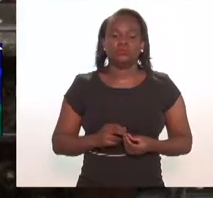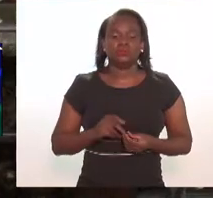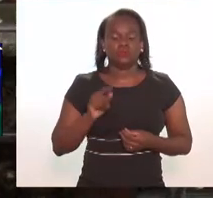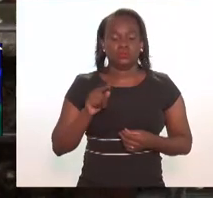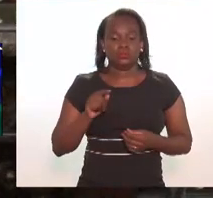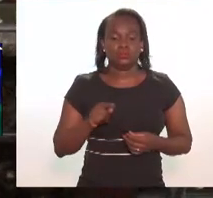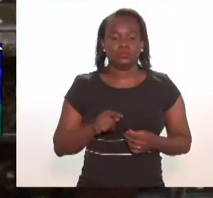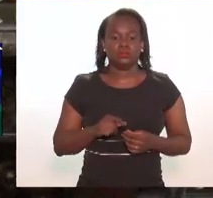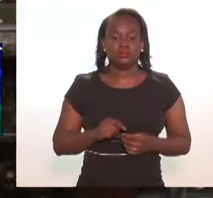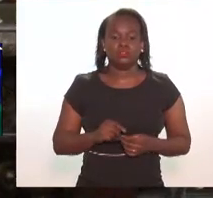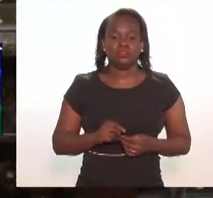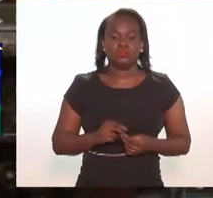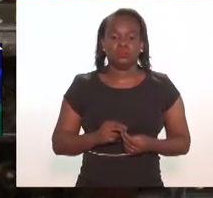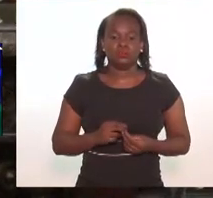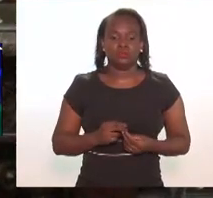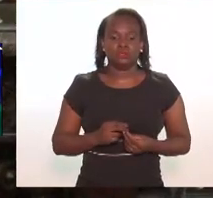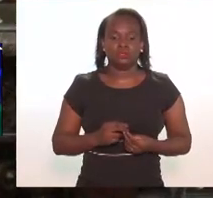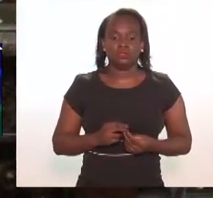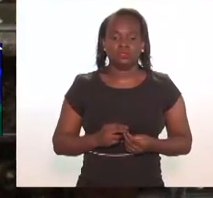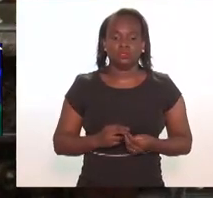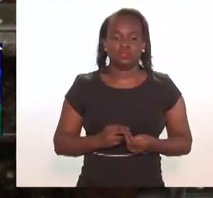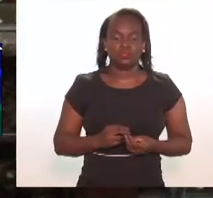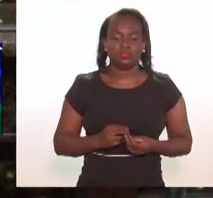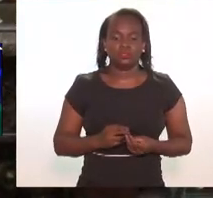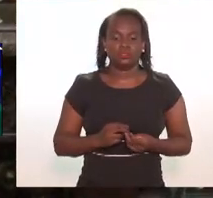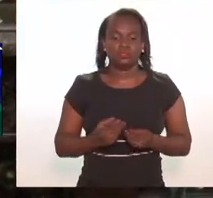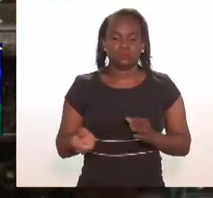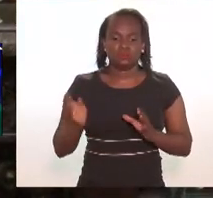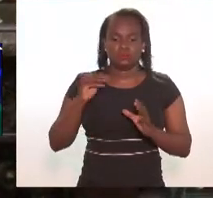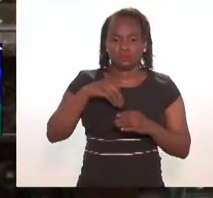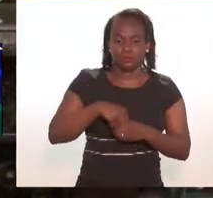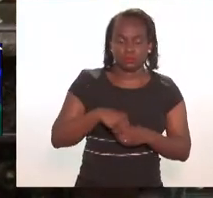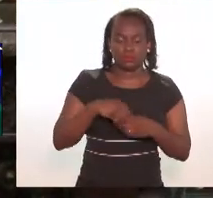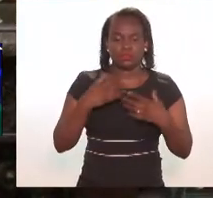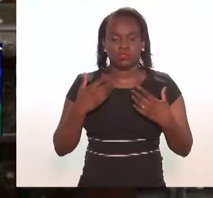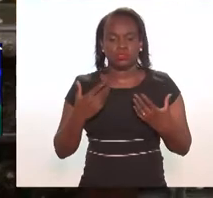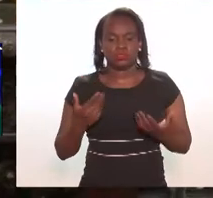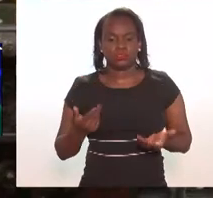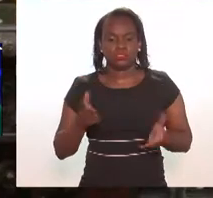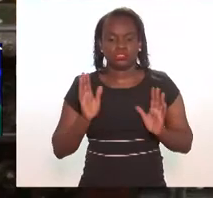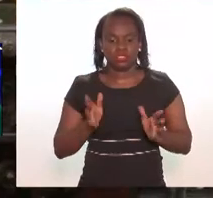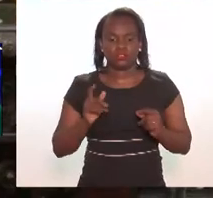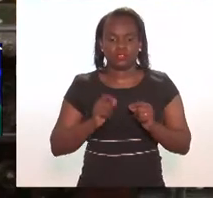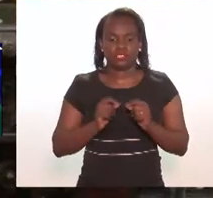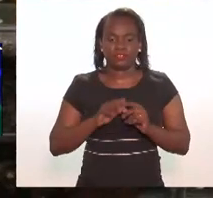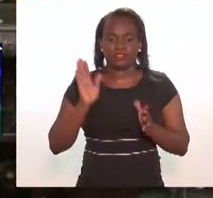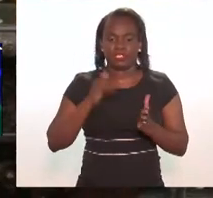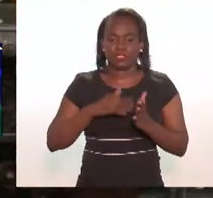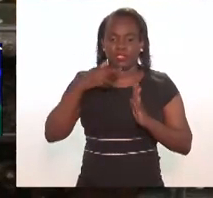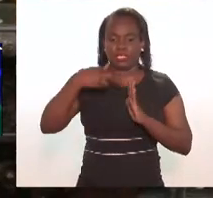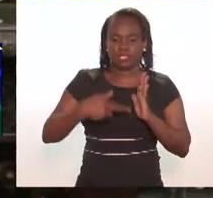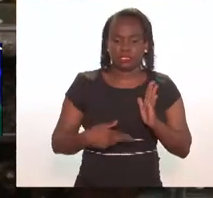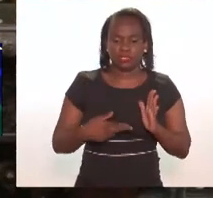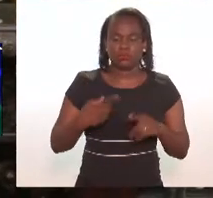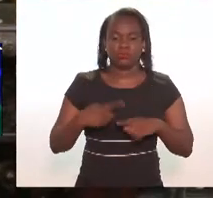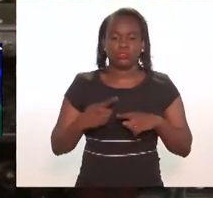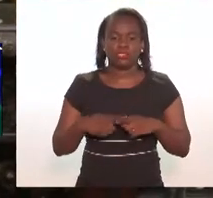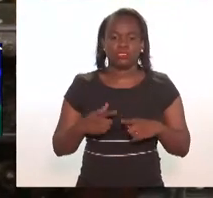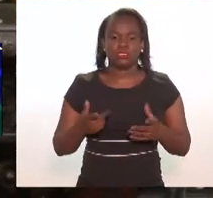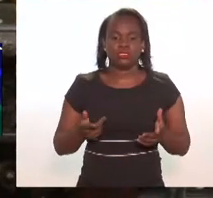Excelência... Incorpora ou não? E já faz forma final de redação, que aí